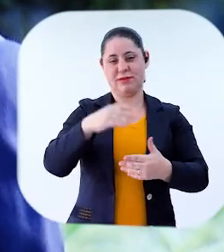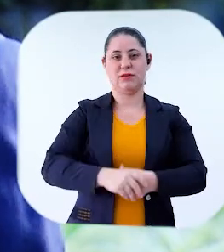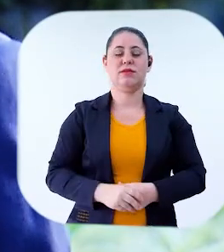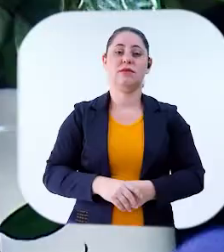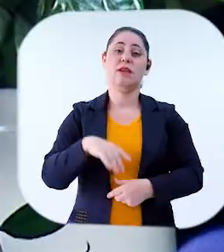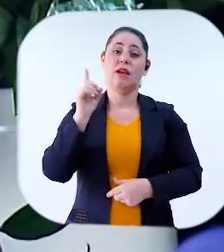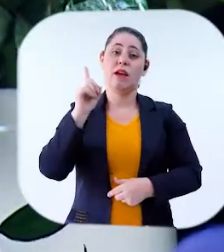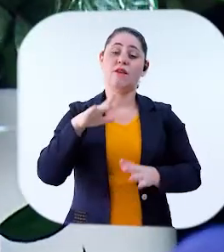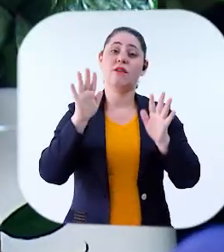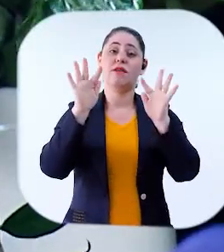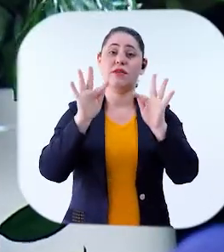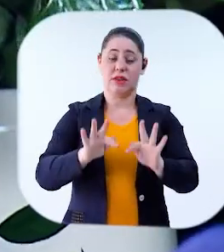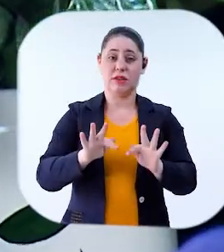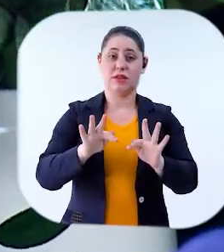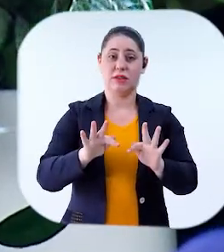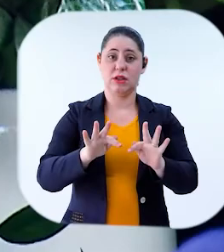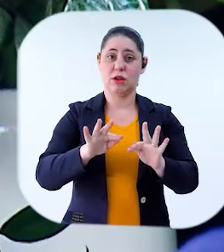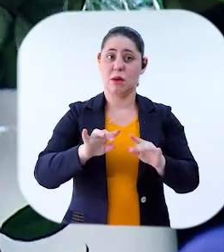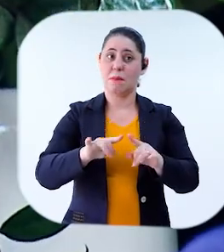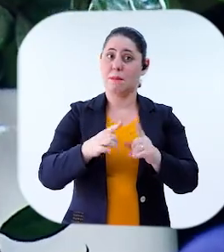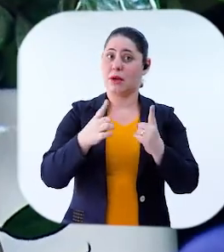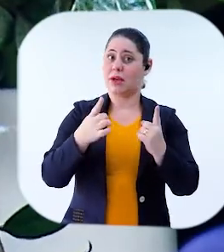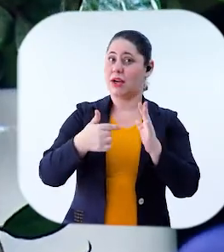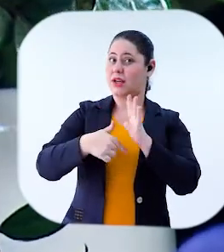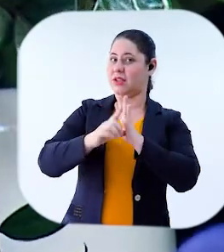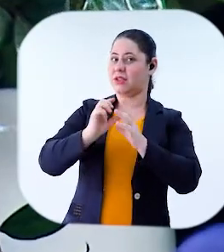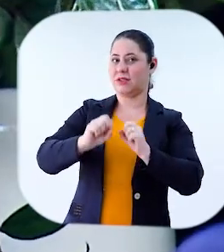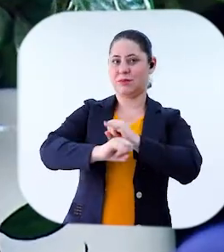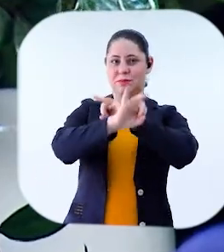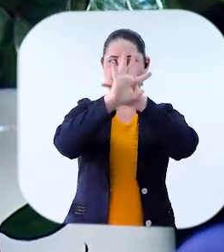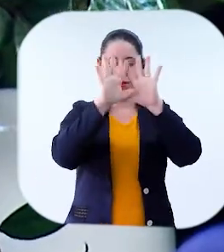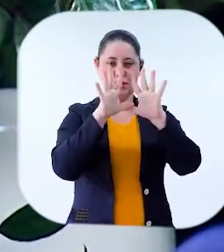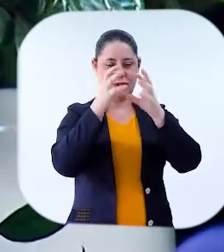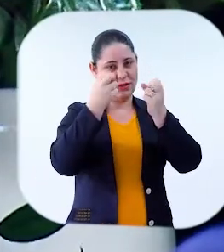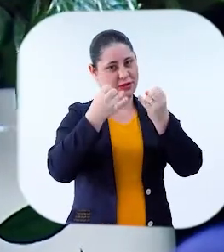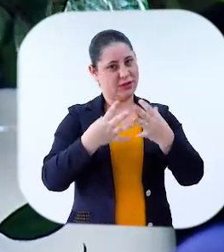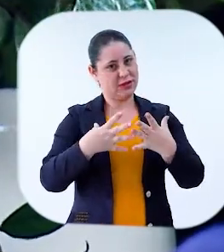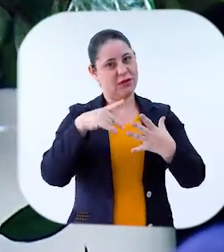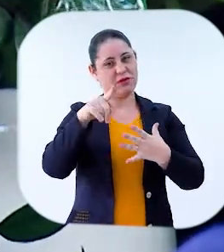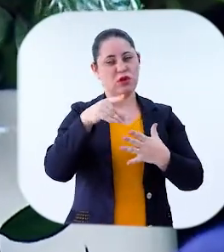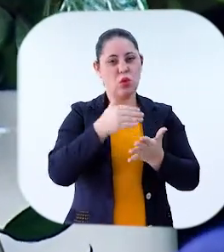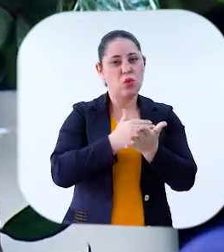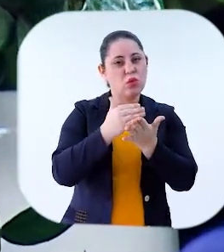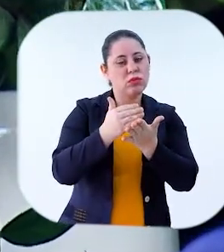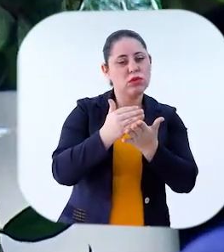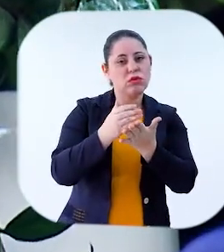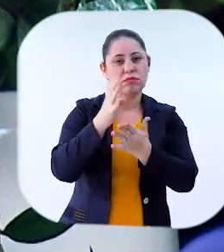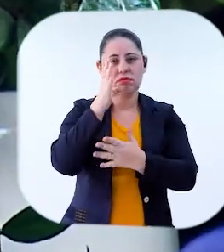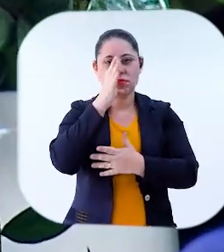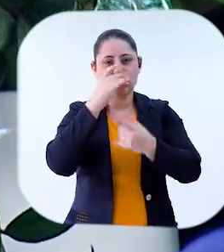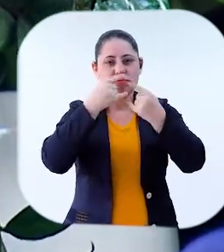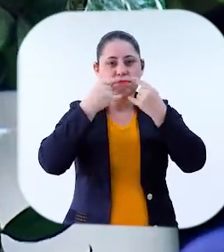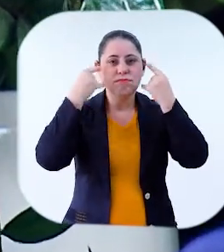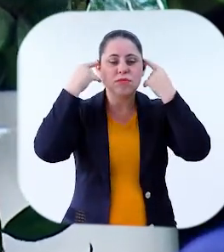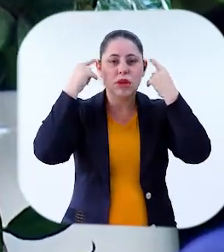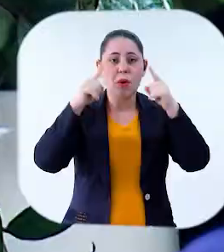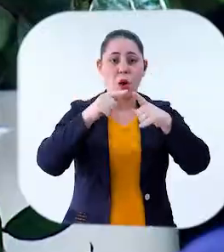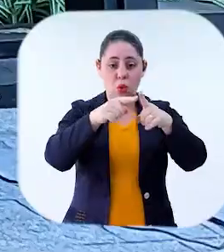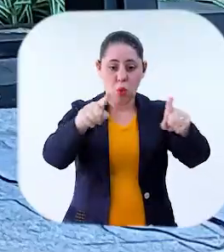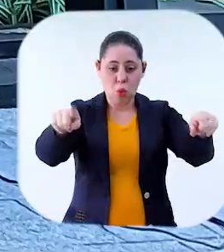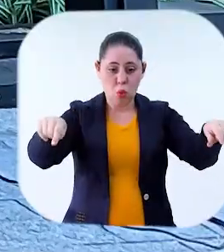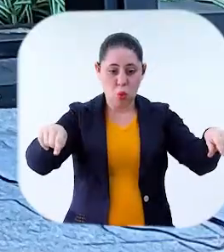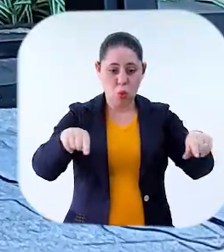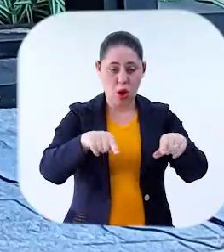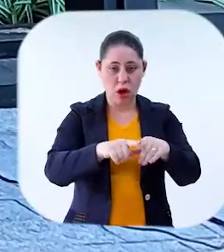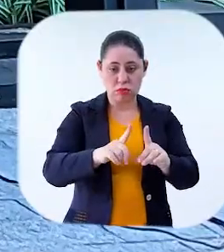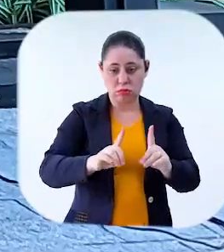muito obrigado. E é isso aí, a gente vai finalizando aqui, mas não sem antes explicar para você que está acompanhando o programa desde o começo que a gente gravou sem máscara, mas